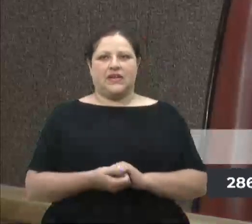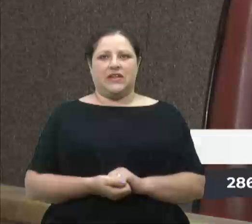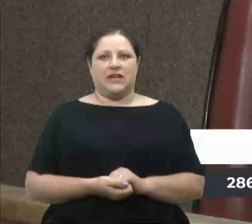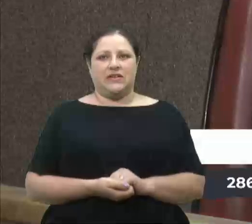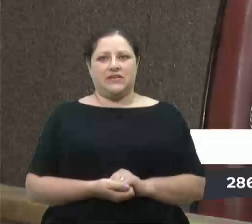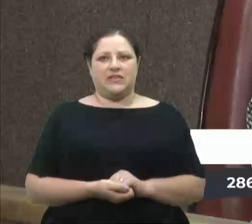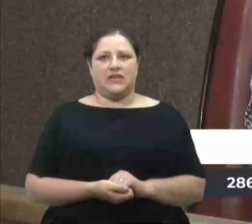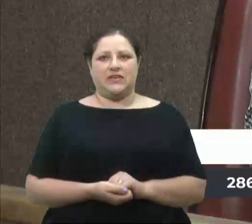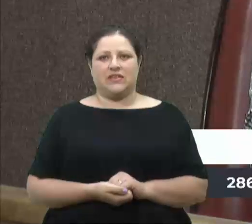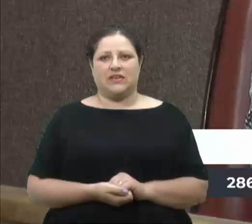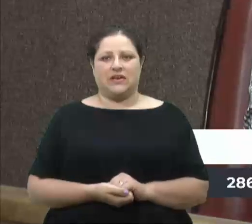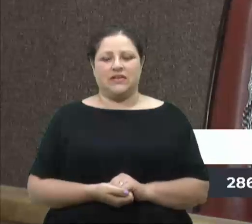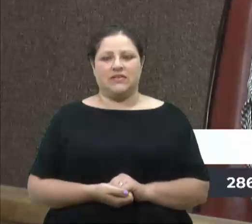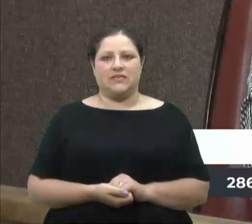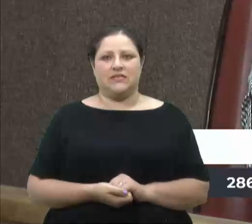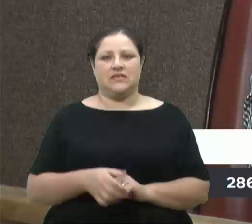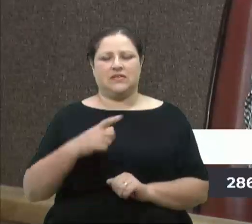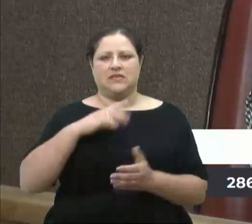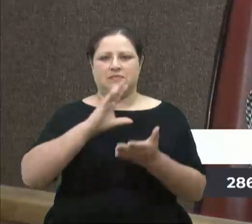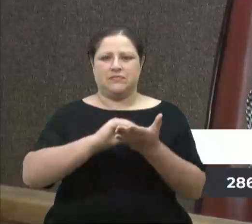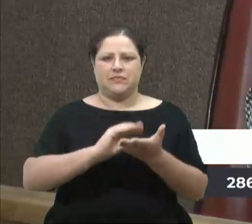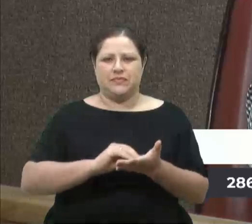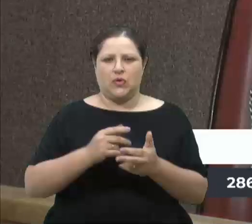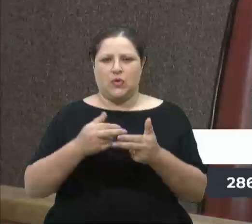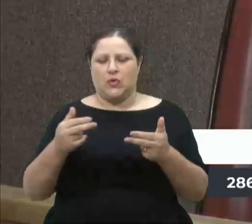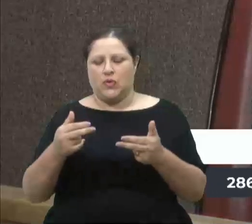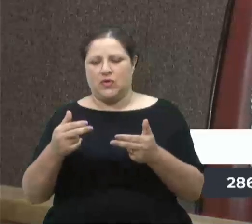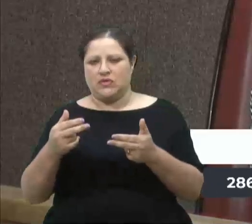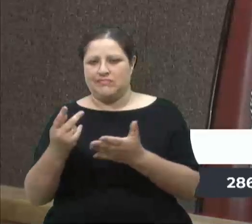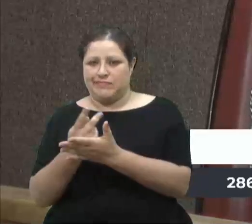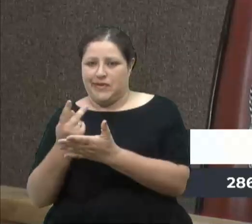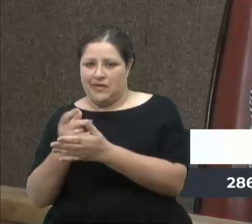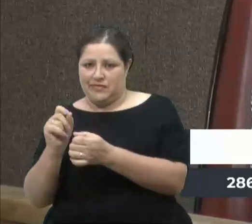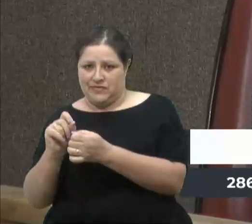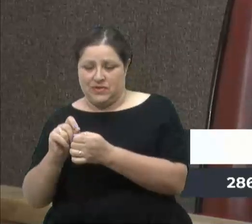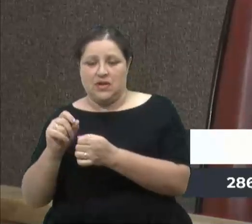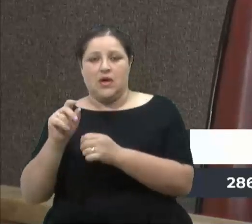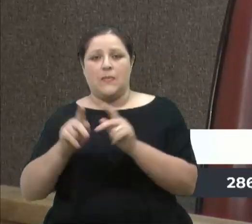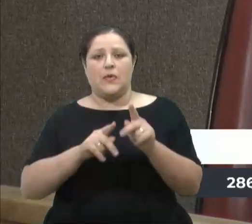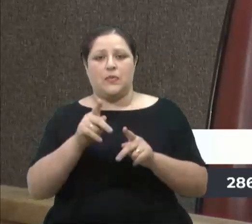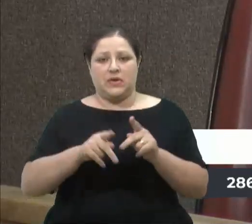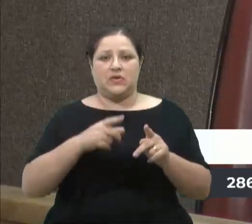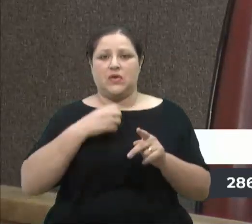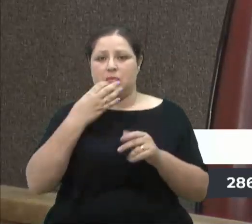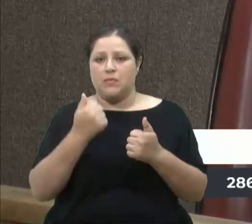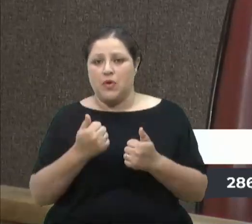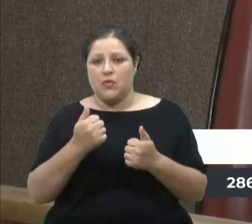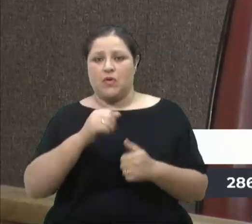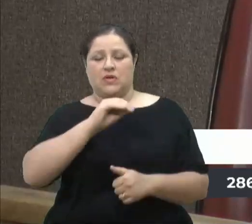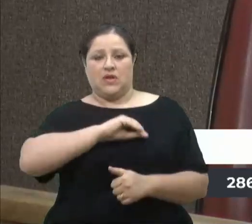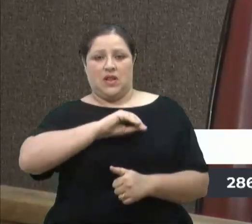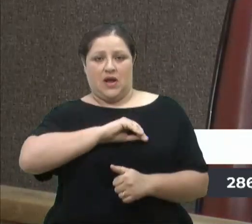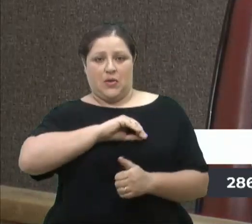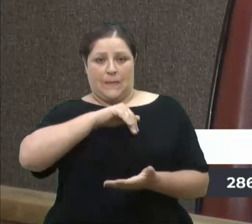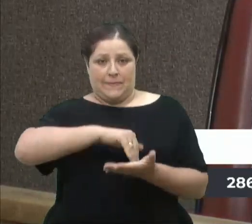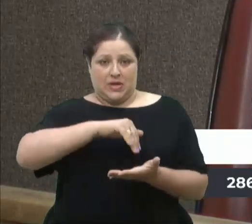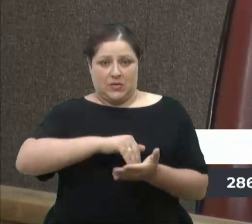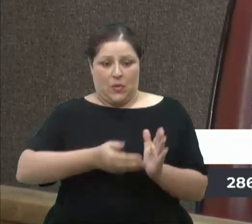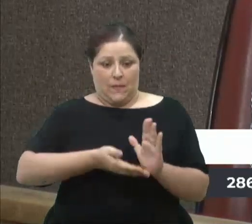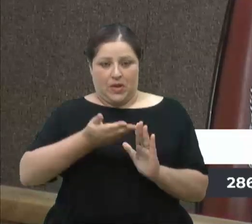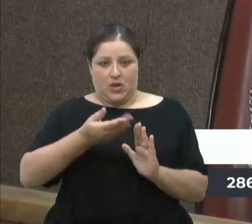trapalhadas que fizeram né mas o que eles fizeram de bom para a população foi ter aumentado o salário mínimo em 18 reais né